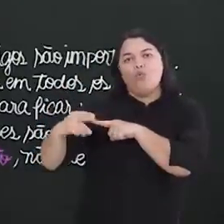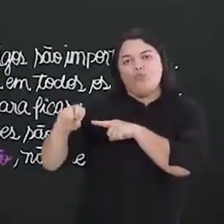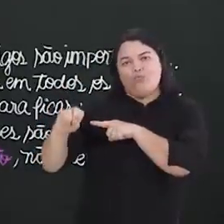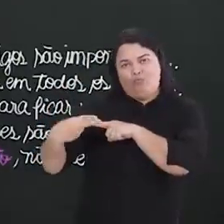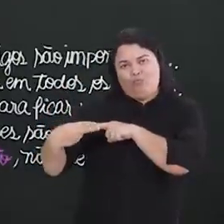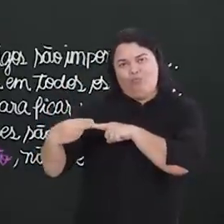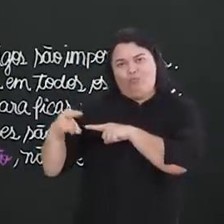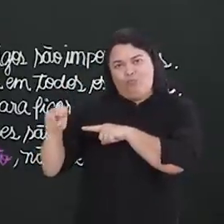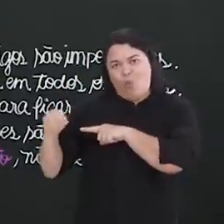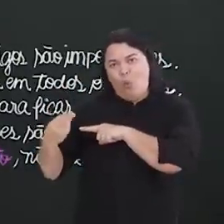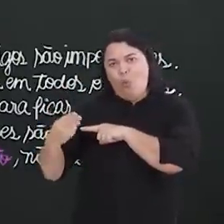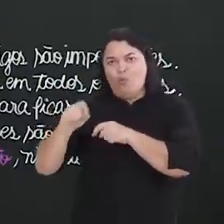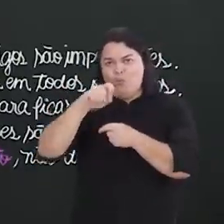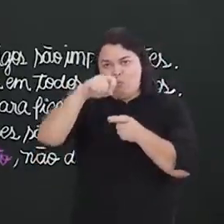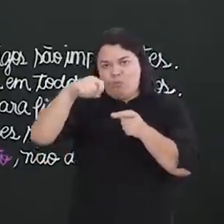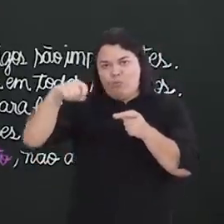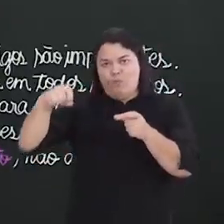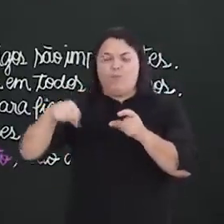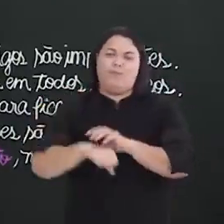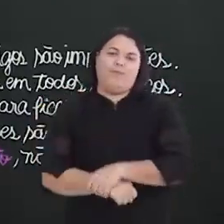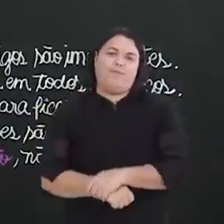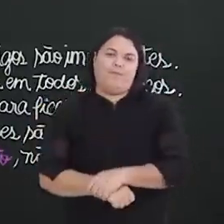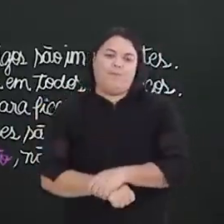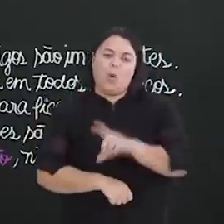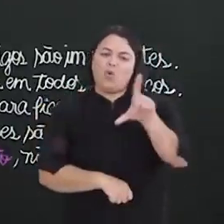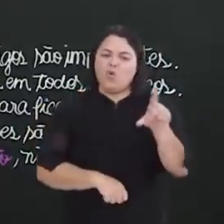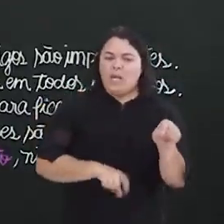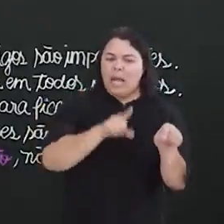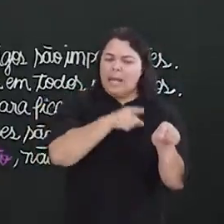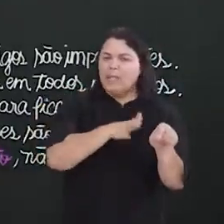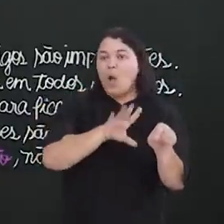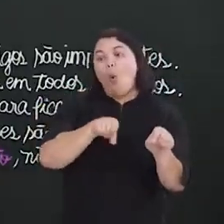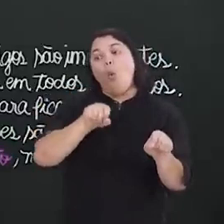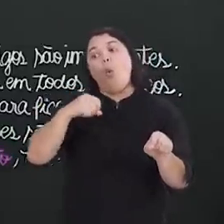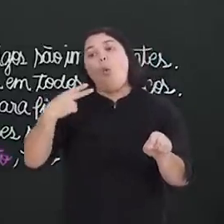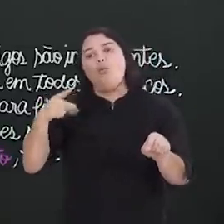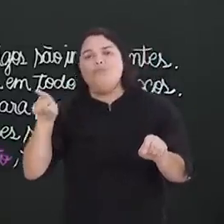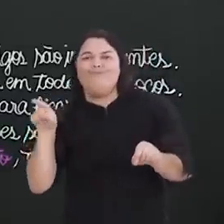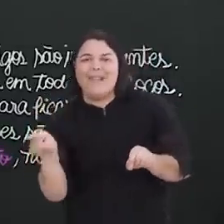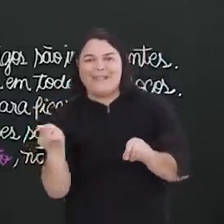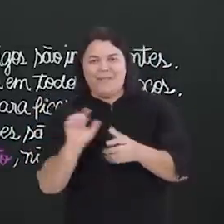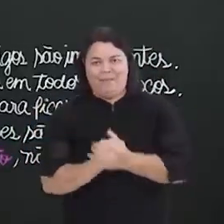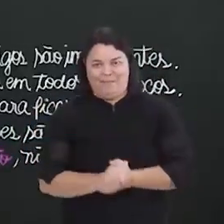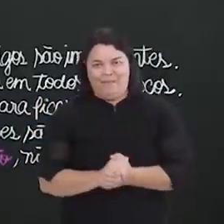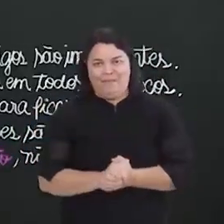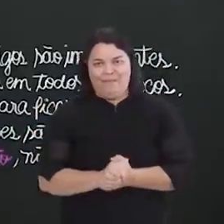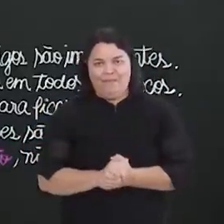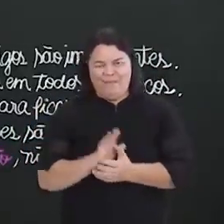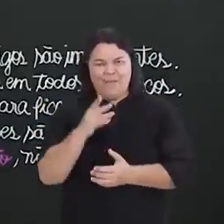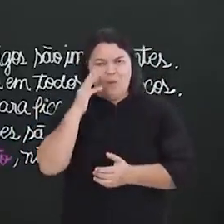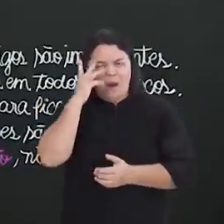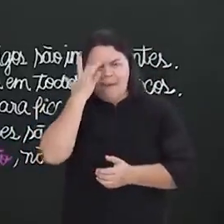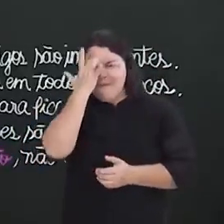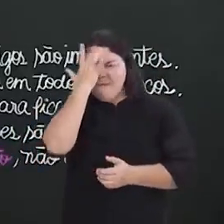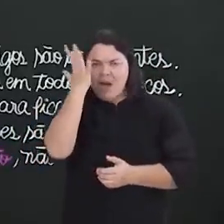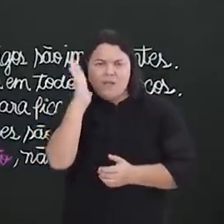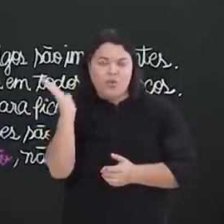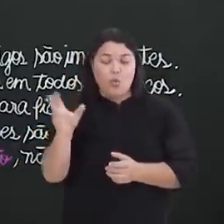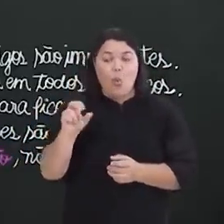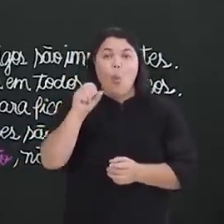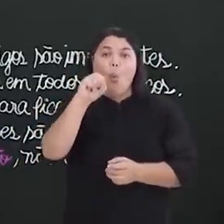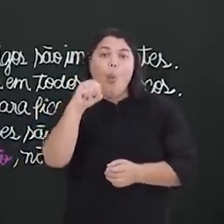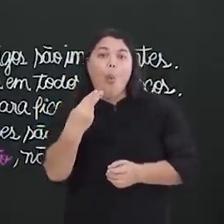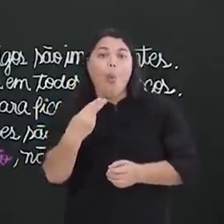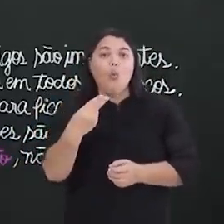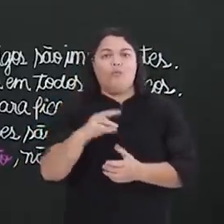que indica alternativa. Essas são bem fáceis de serem reconhecidas por conta desse uso duplo de